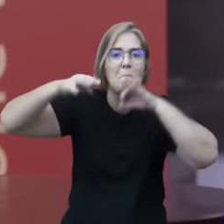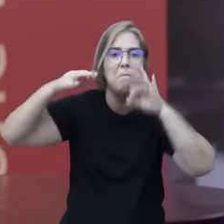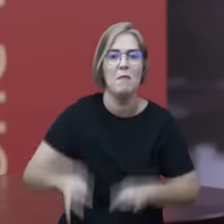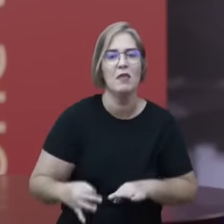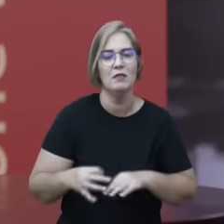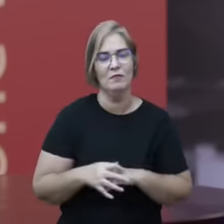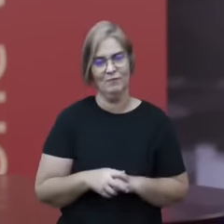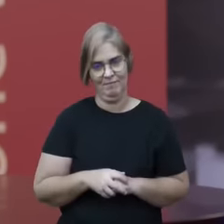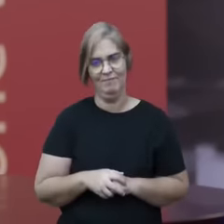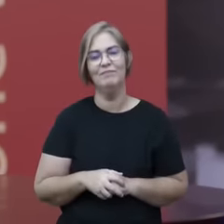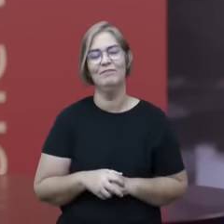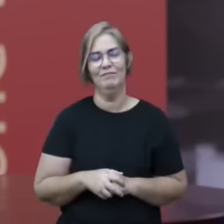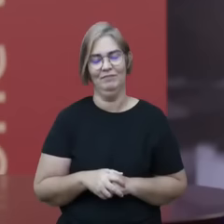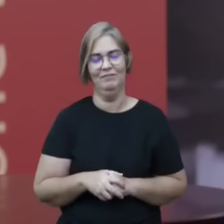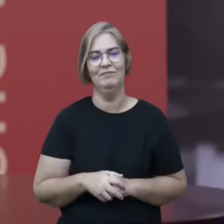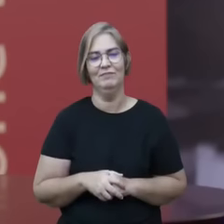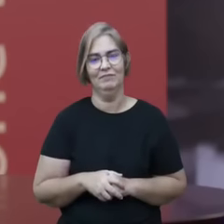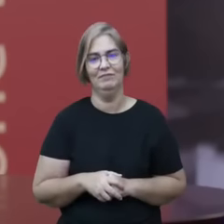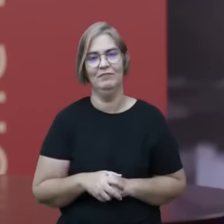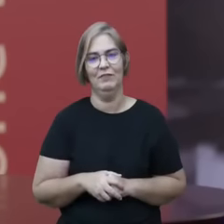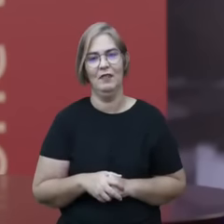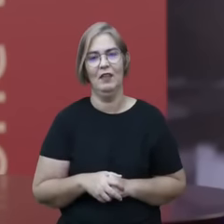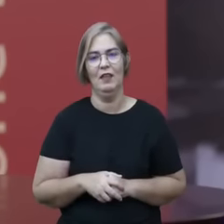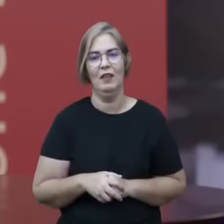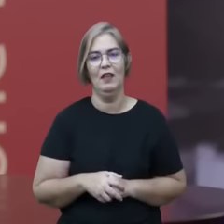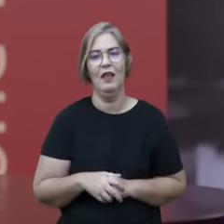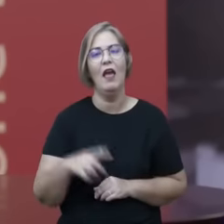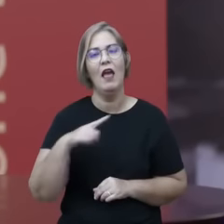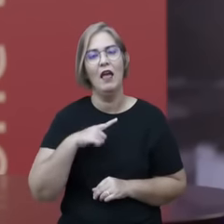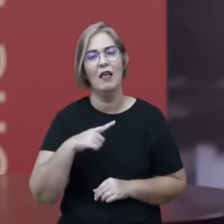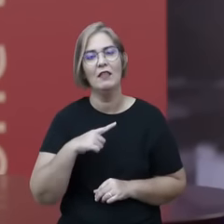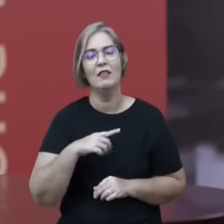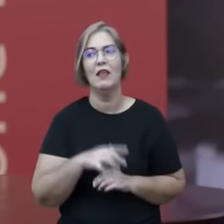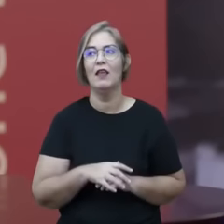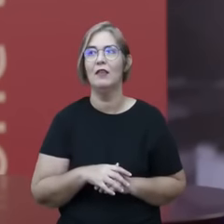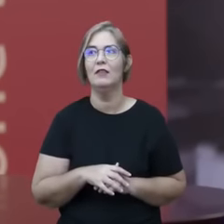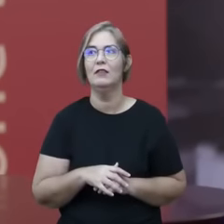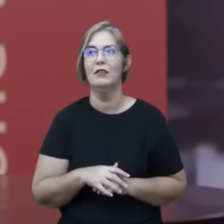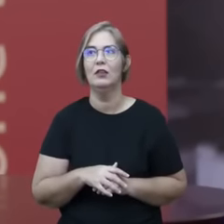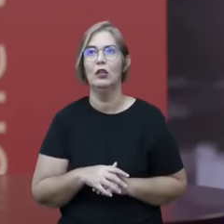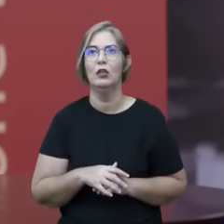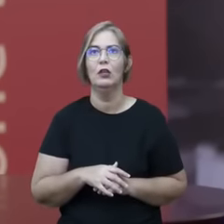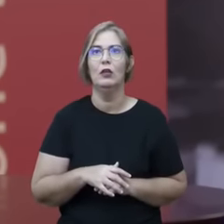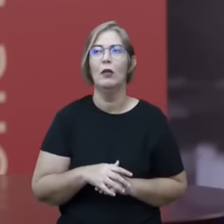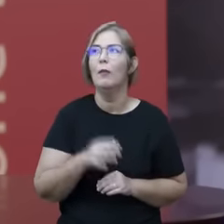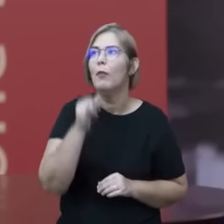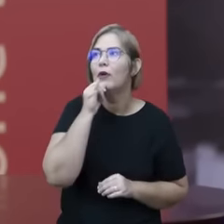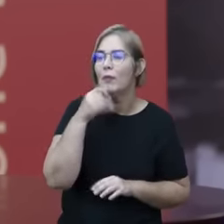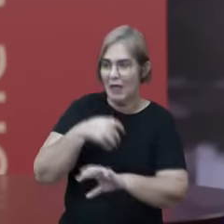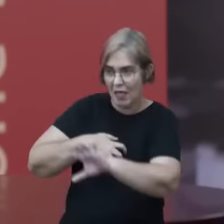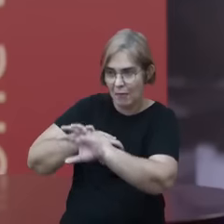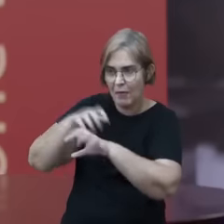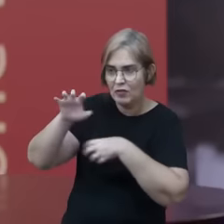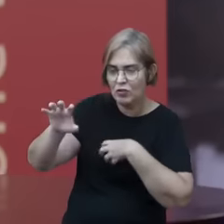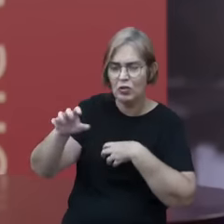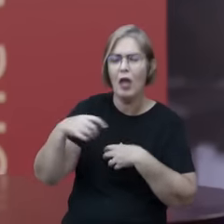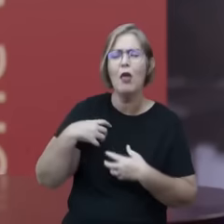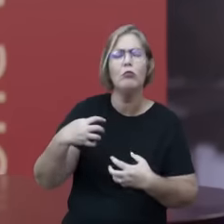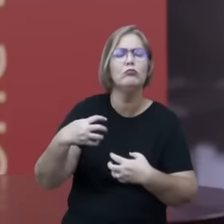nesse sentido, categorias como a dor, como a fragilidade, como a vulnerabilidade